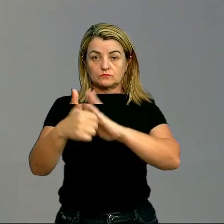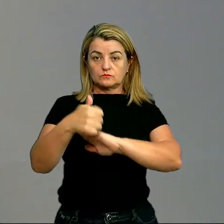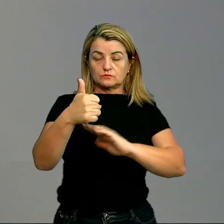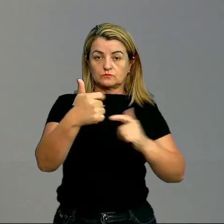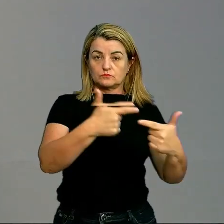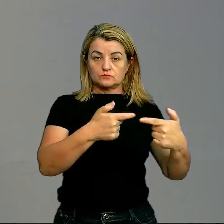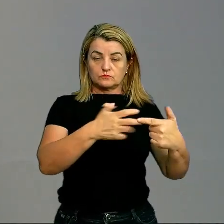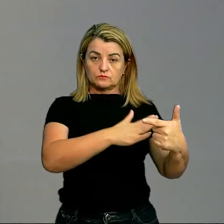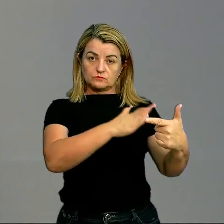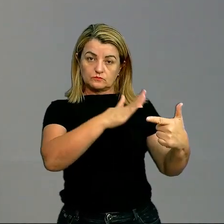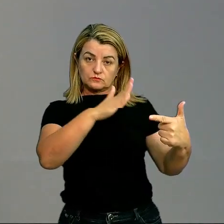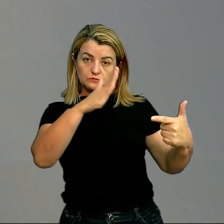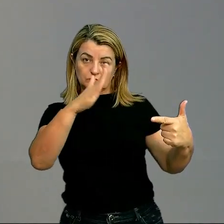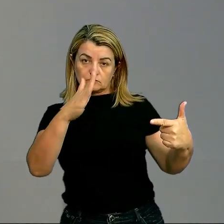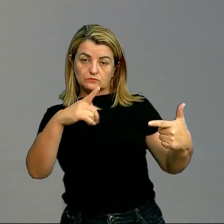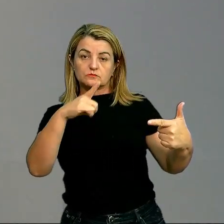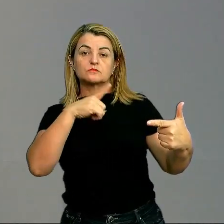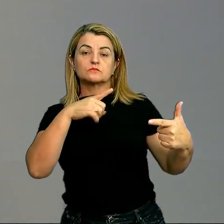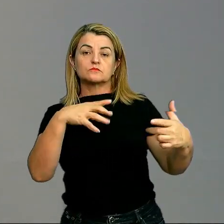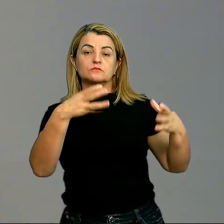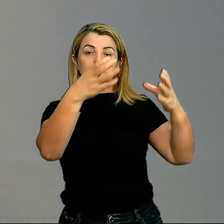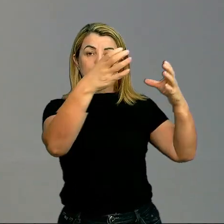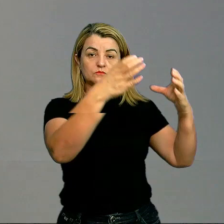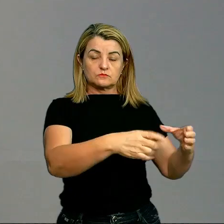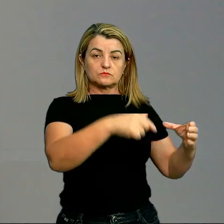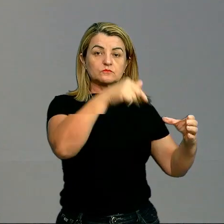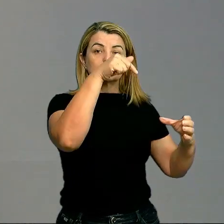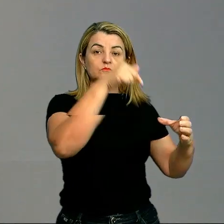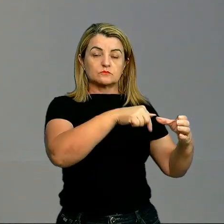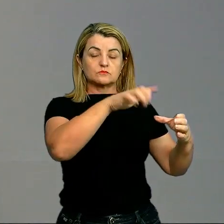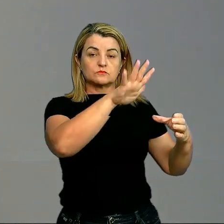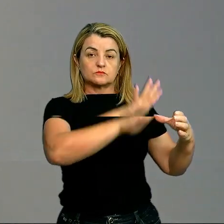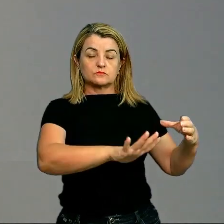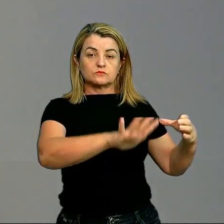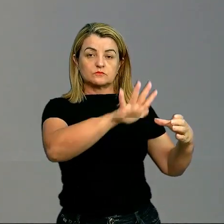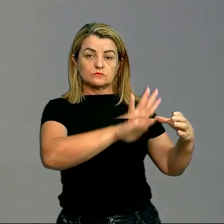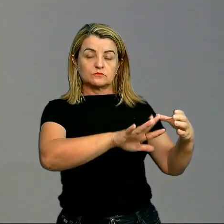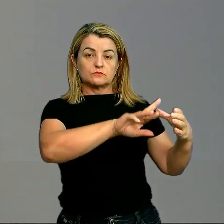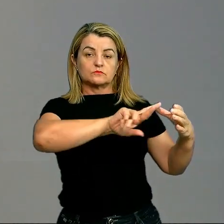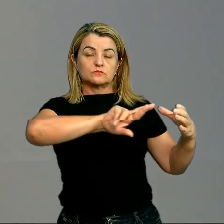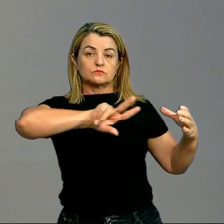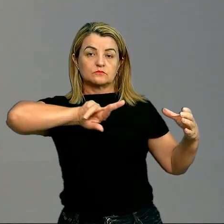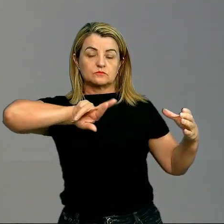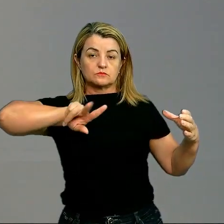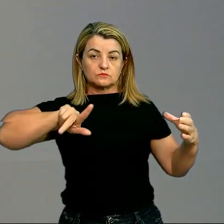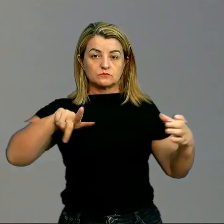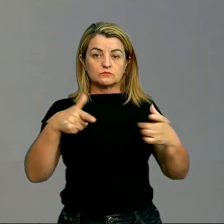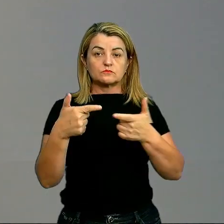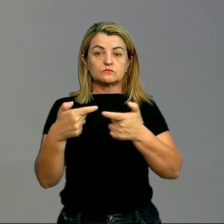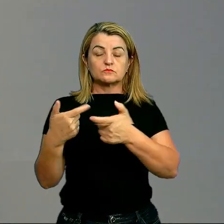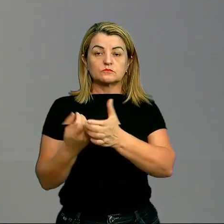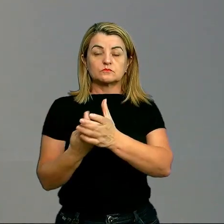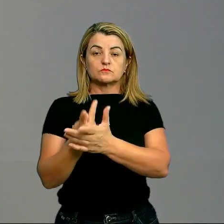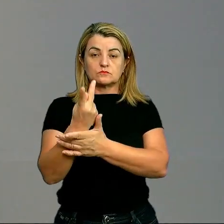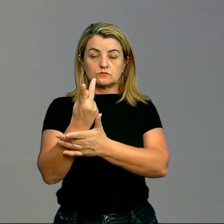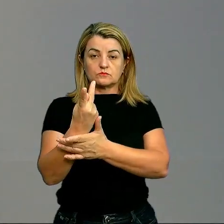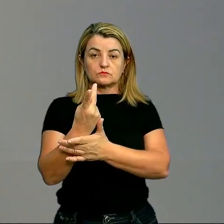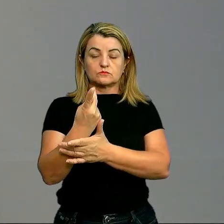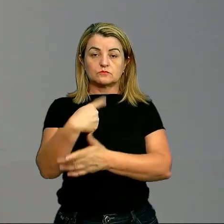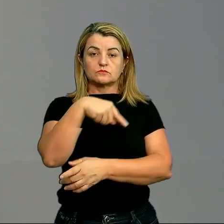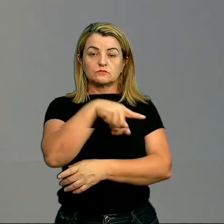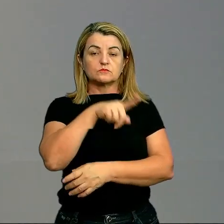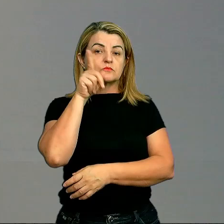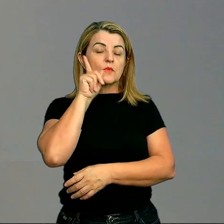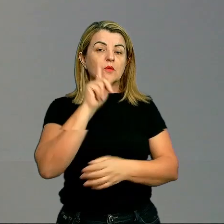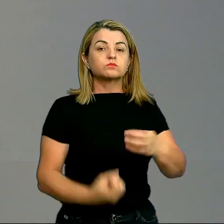Mundial e estar localizado num continente completamente diferente daquele onde a guerra aconteceu, os Estados Unidos vão